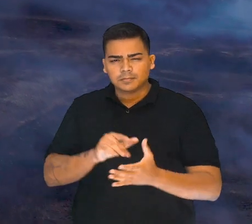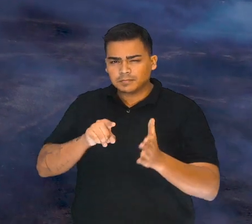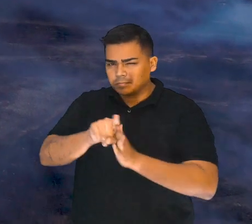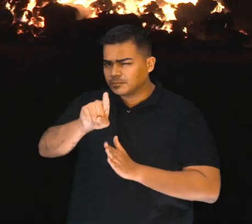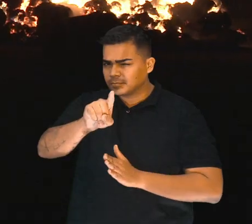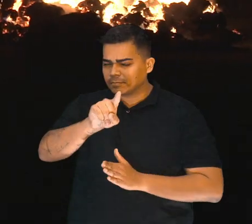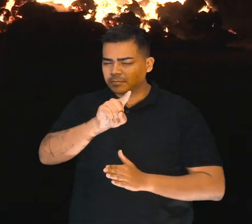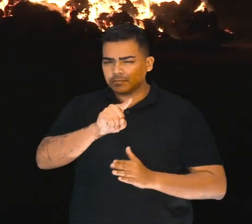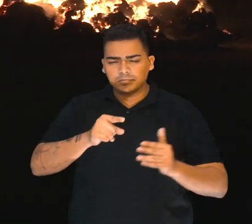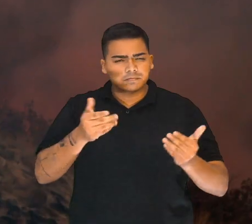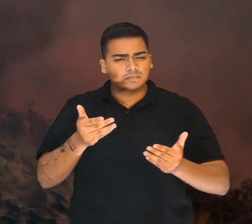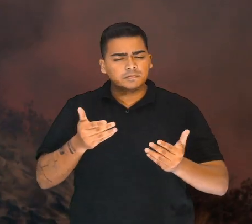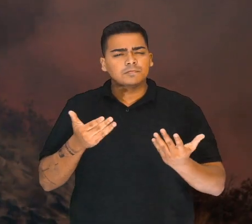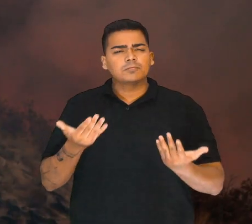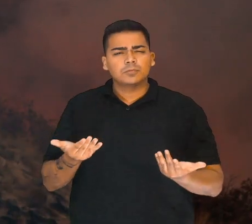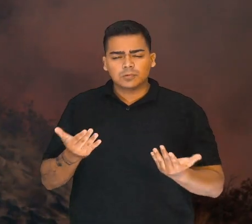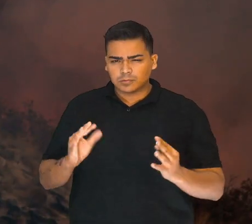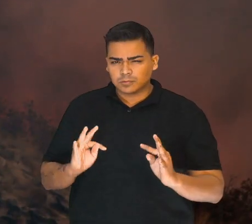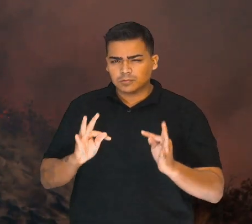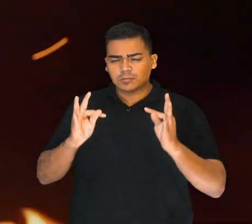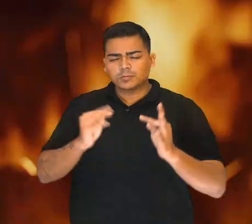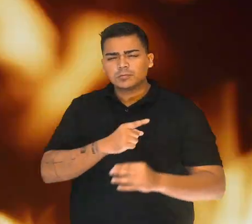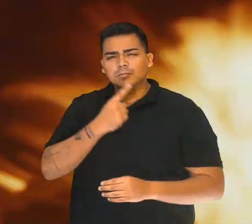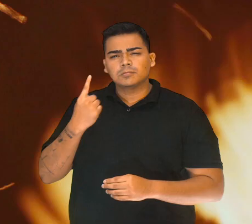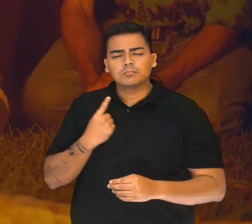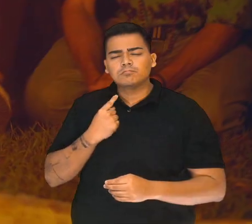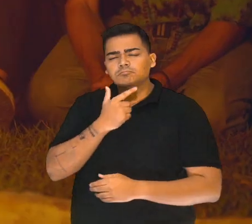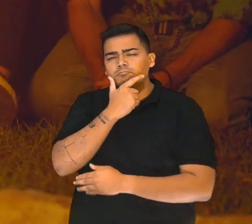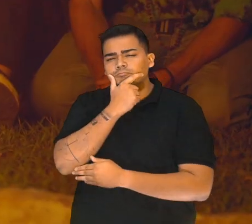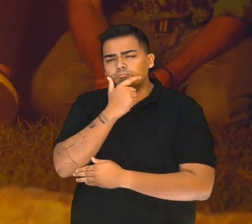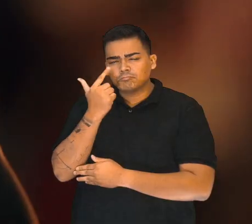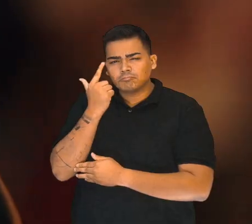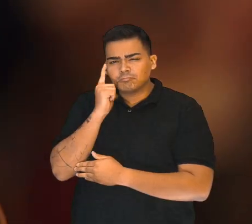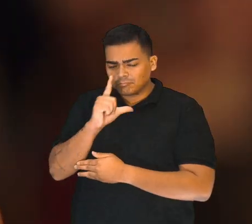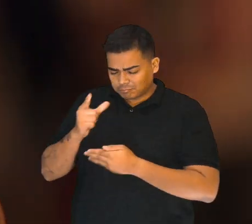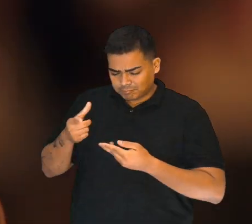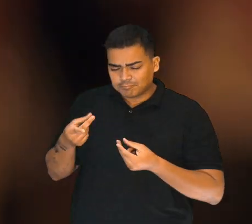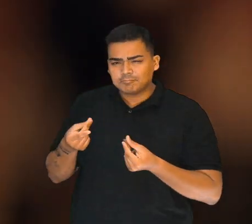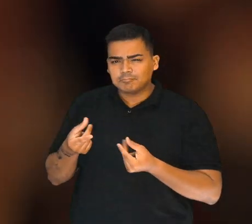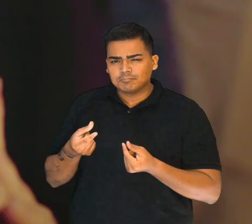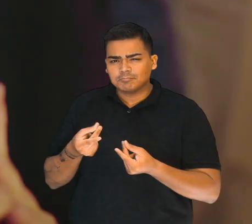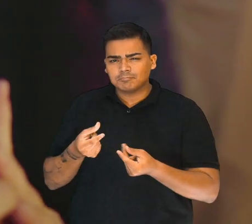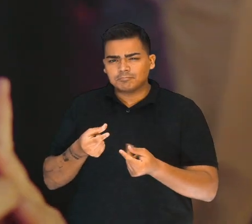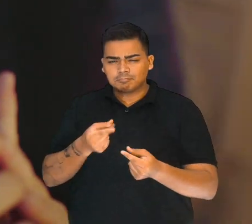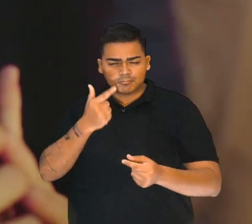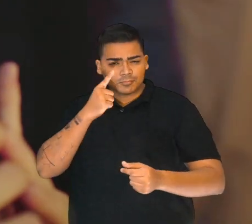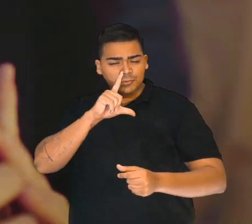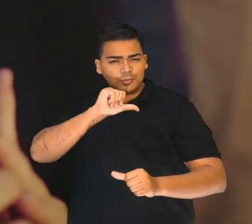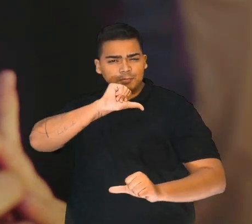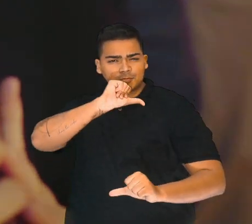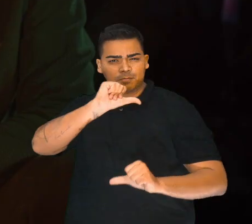muito. A pergunta da hora é: qual tecnologia estamos criando hoje capaz de durar tanto tempo e de